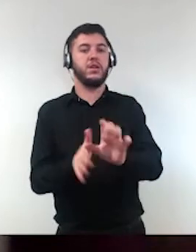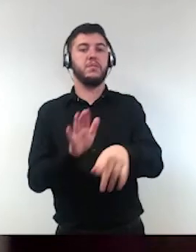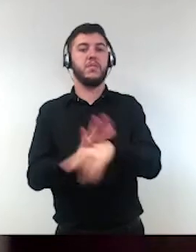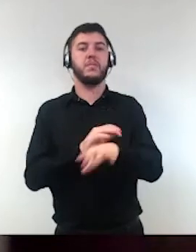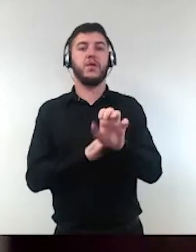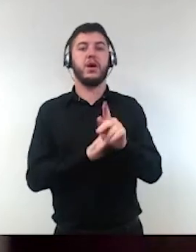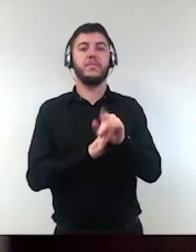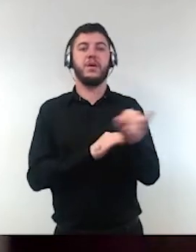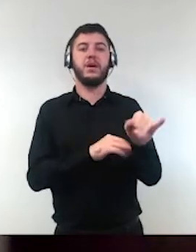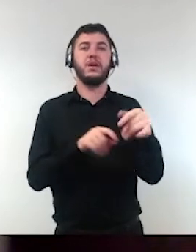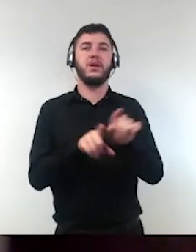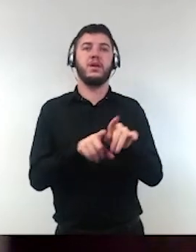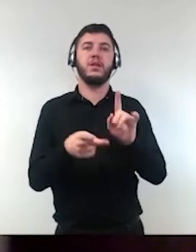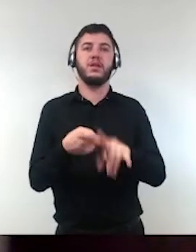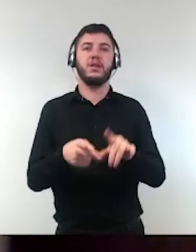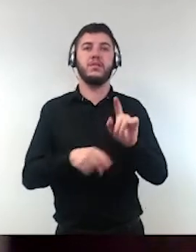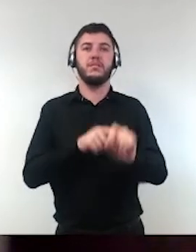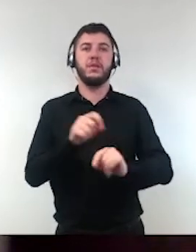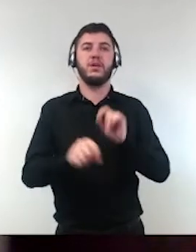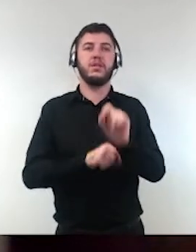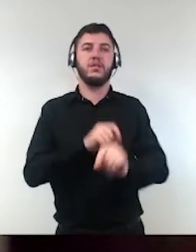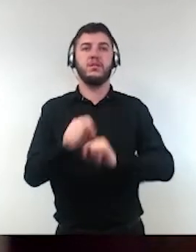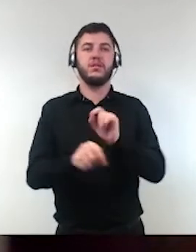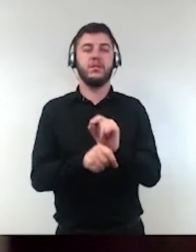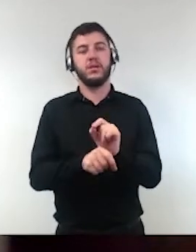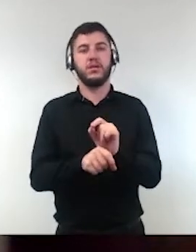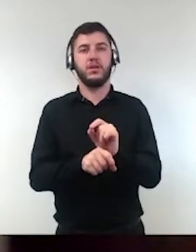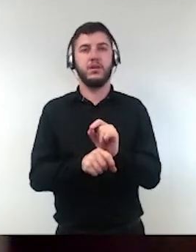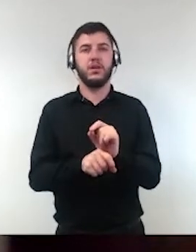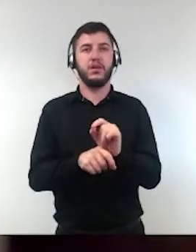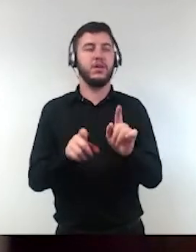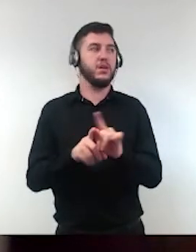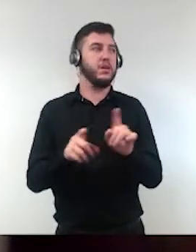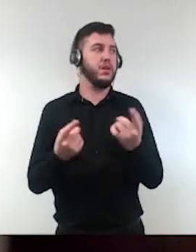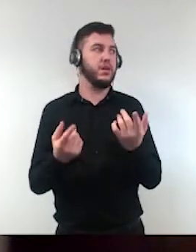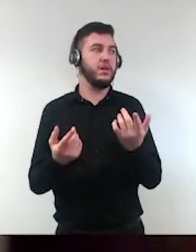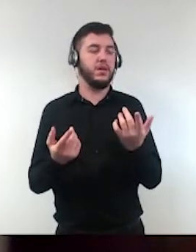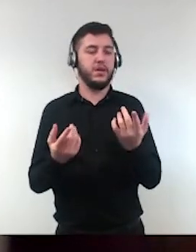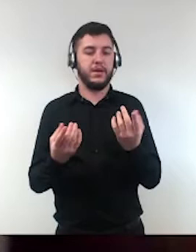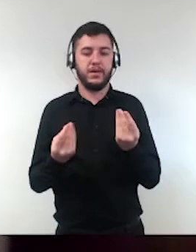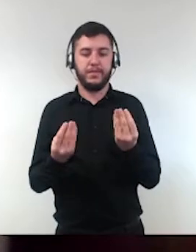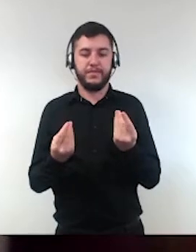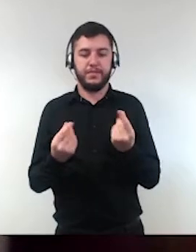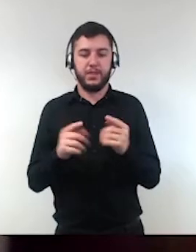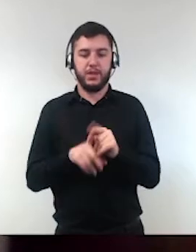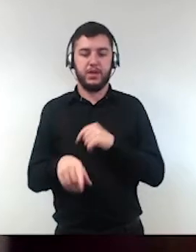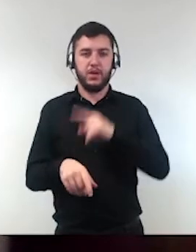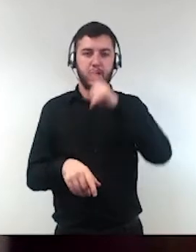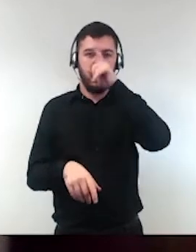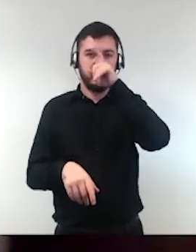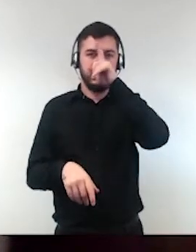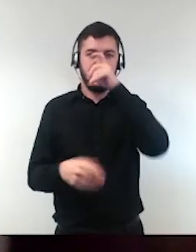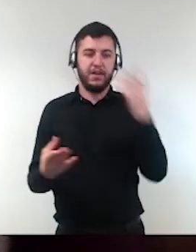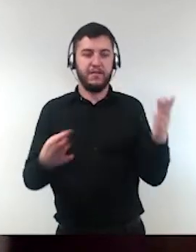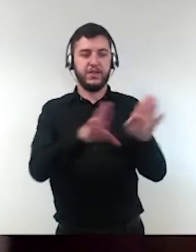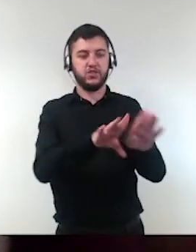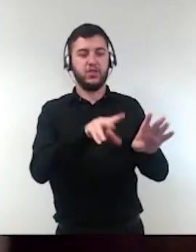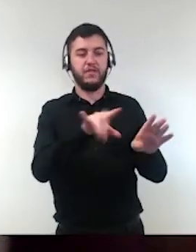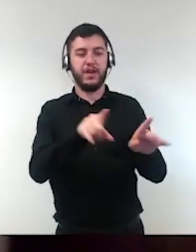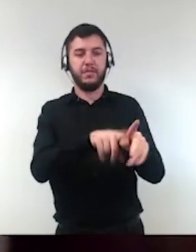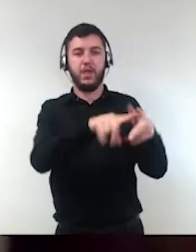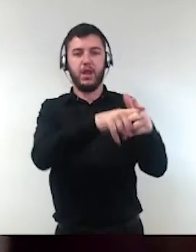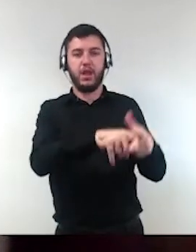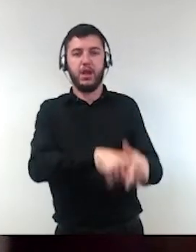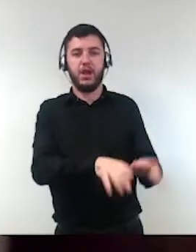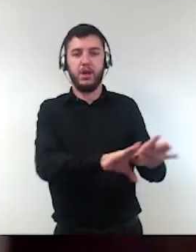em destinação de recursos, seja em abertura de hospitais que estavam fechados,